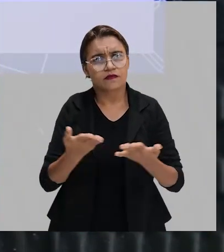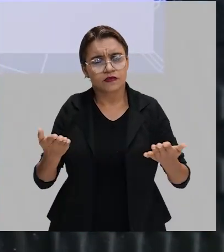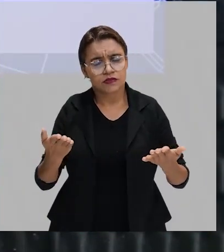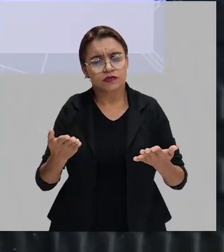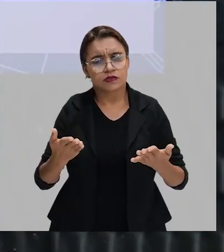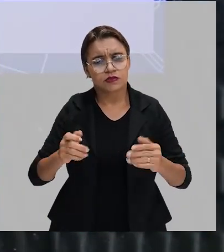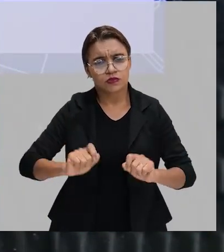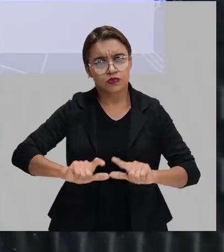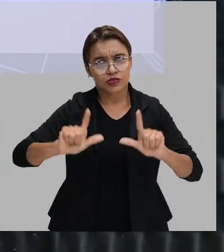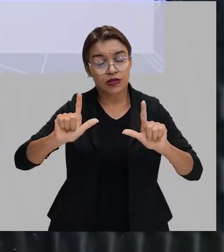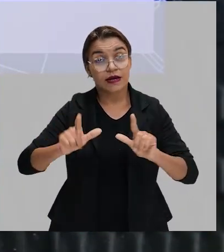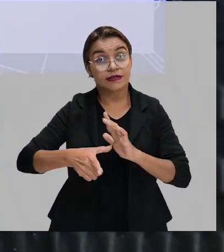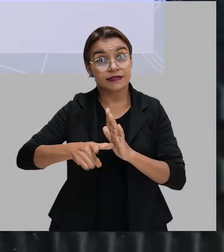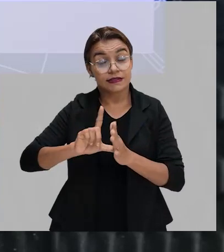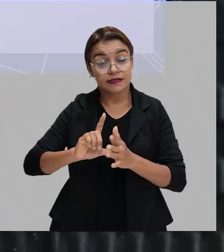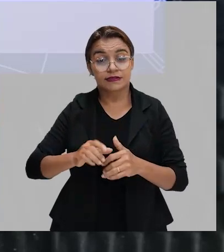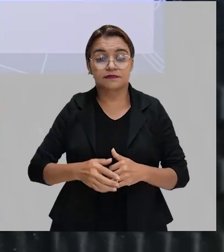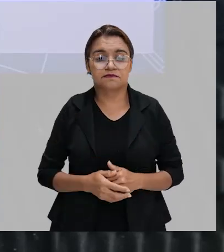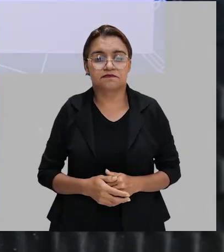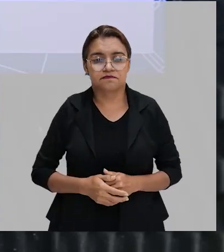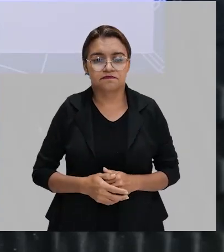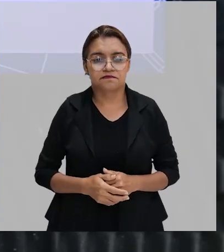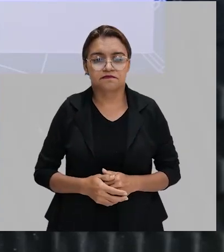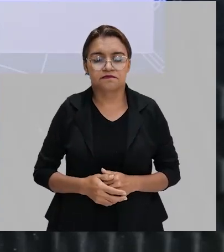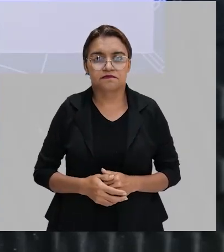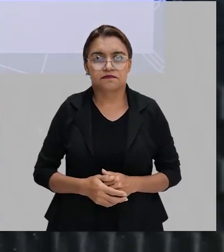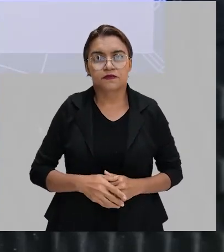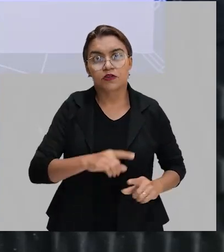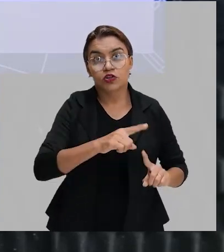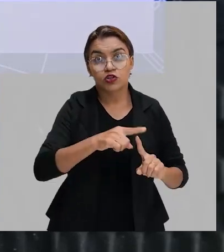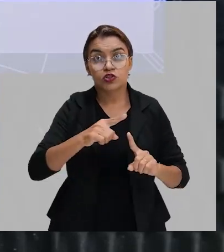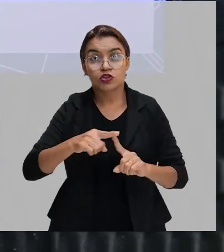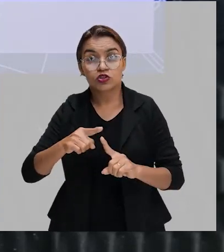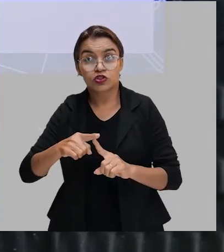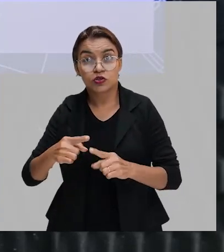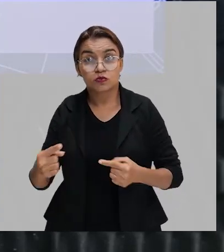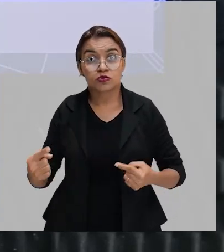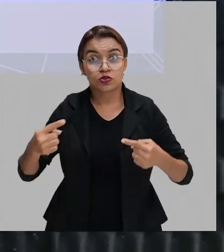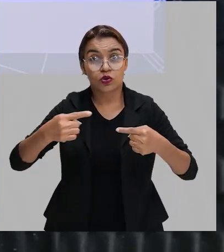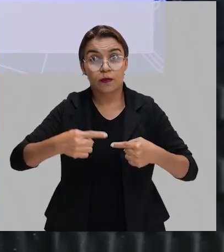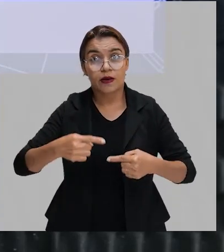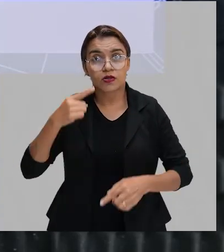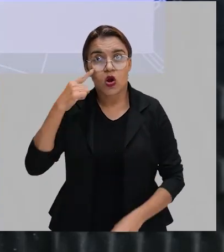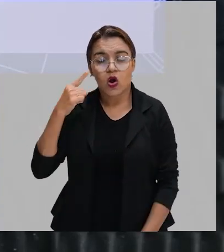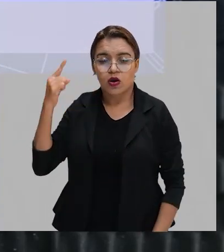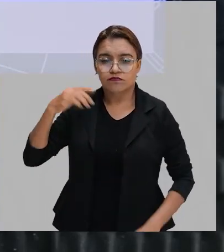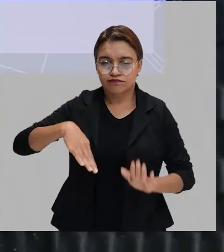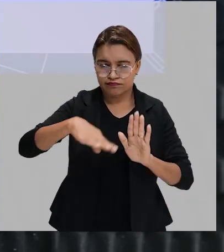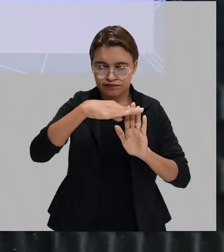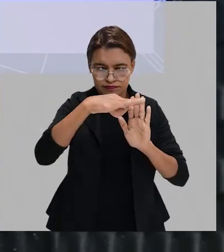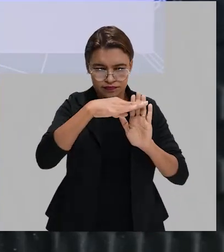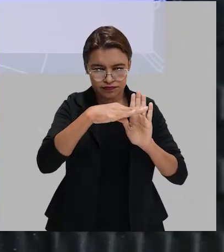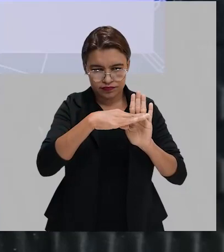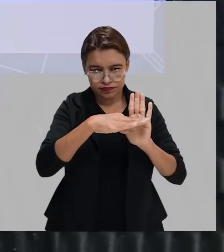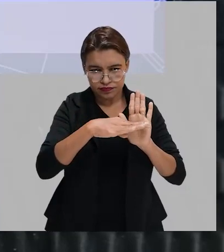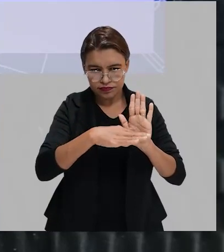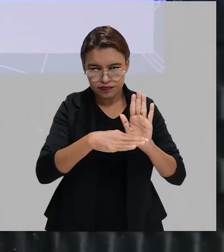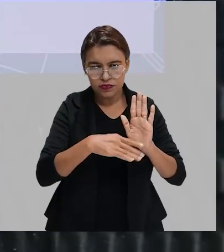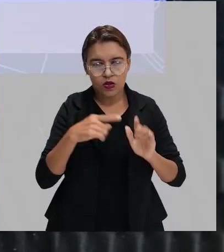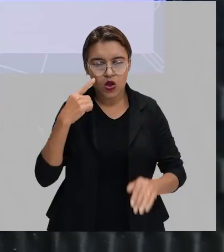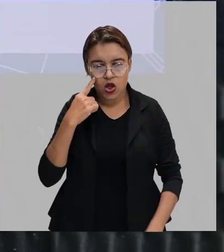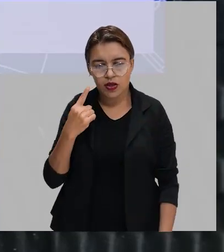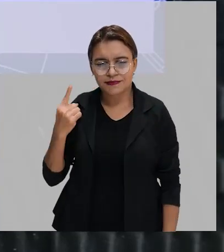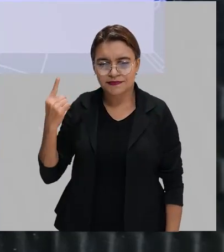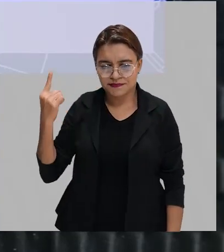naquele slide anterior. Modalidade de combate, ó, judô, jiu-jitsu, taekwondo, karatê,